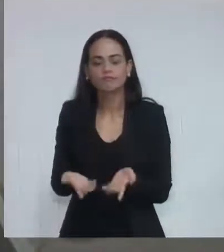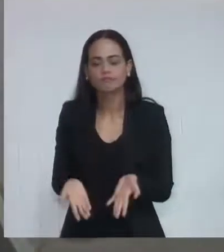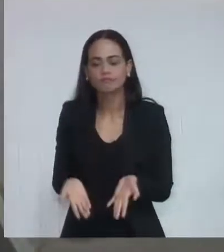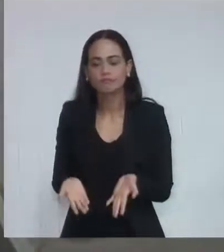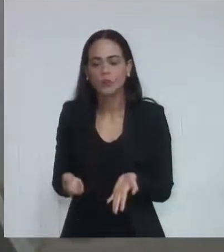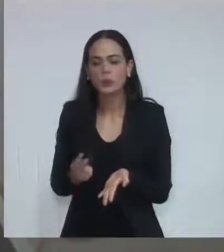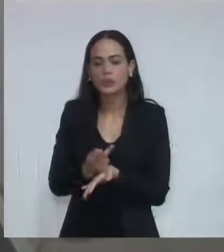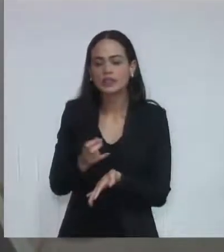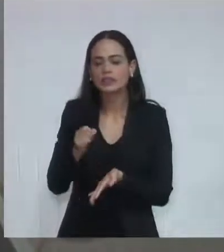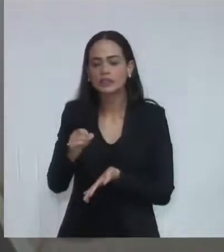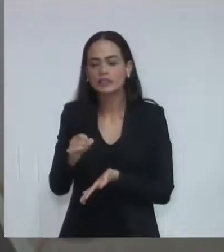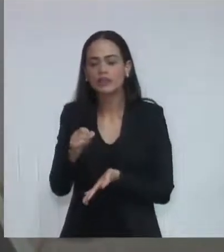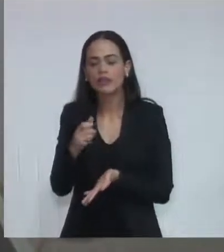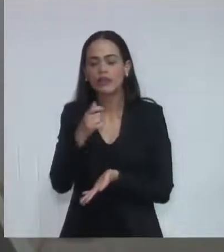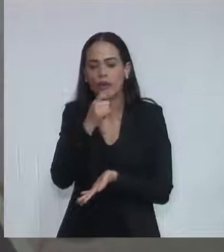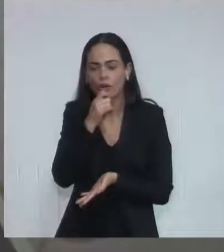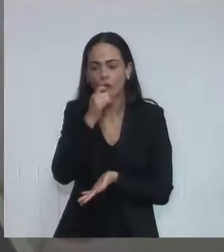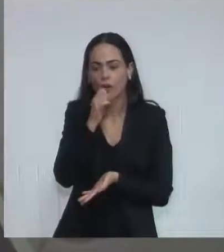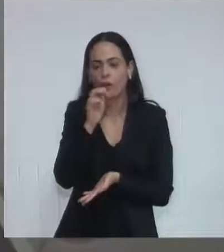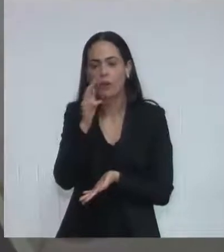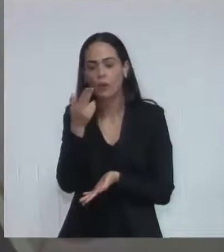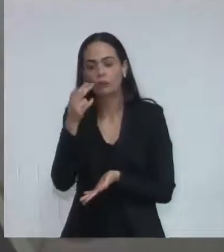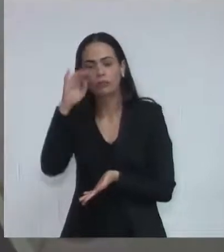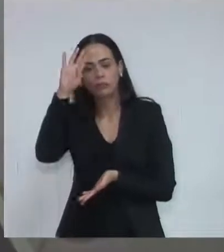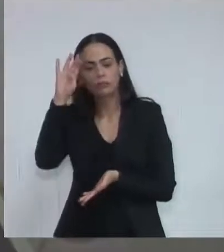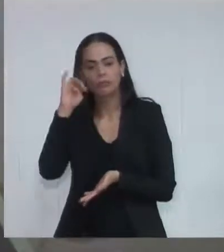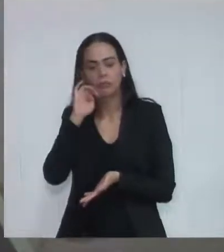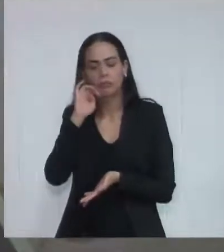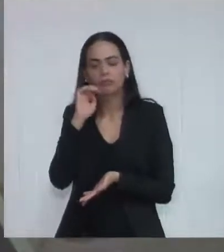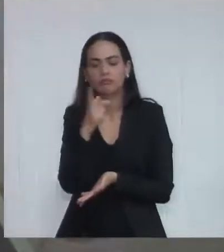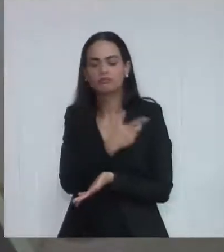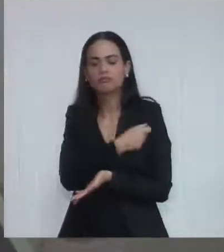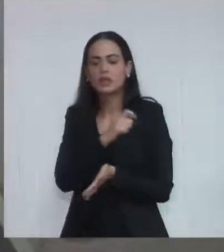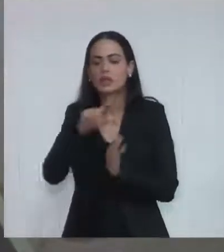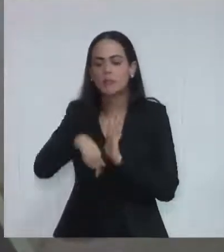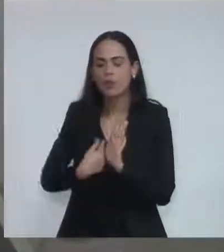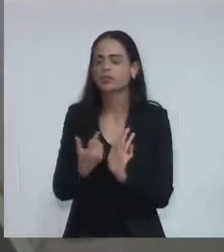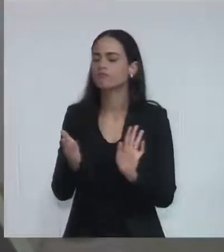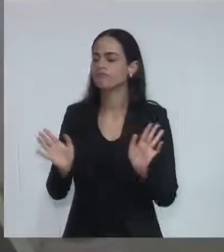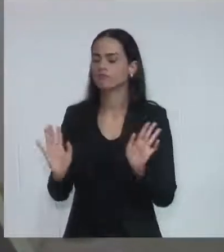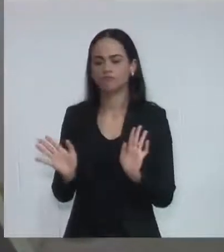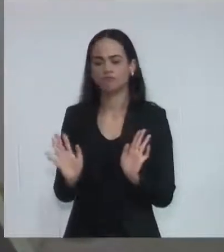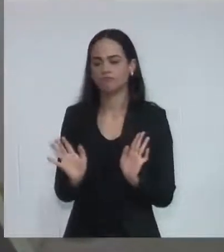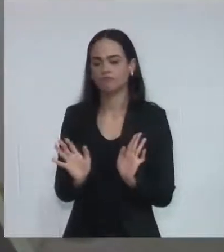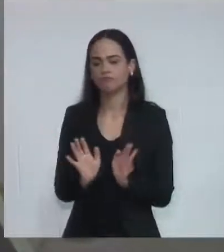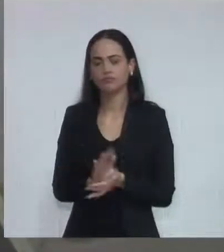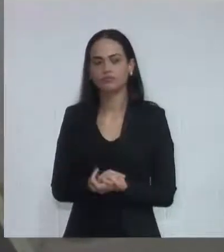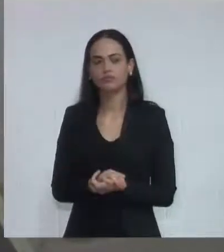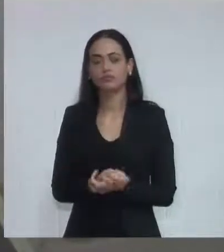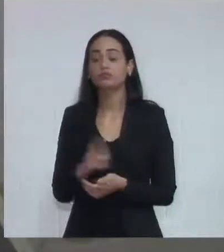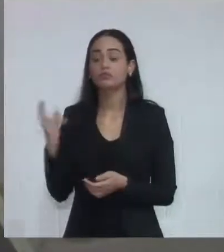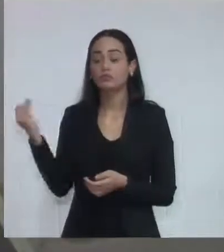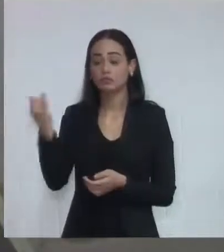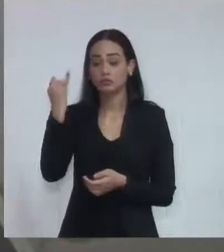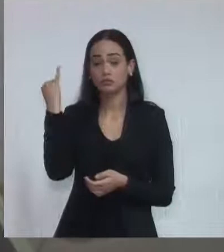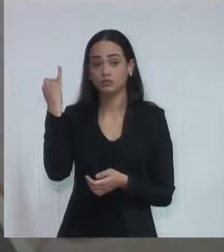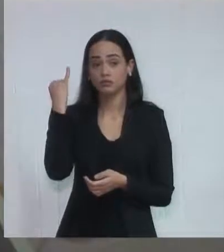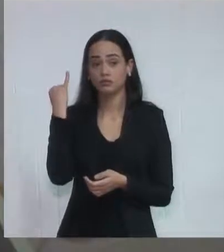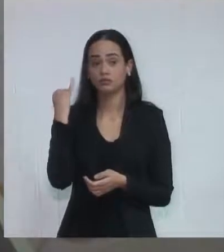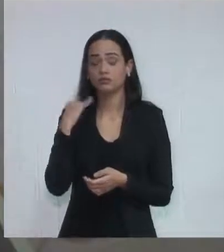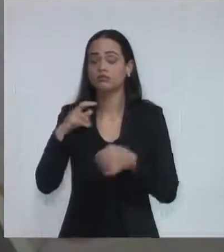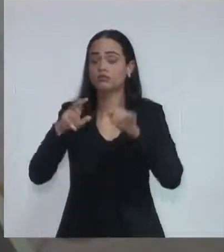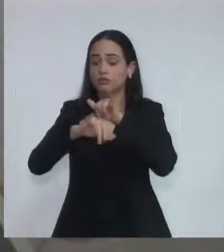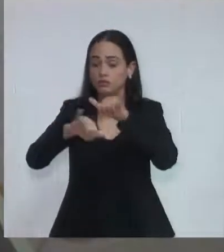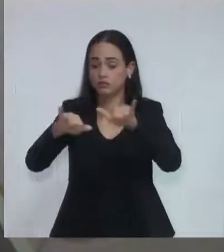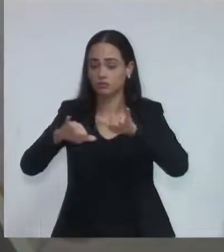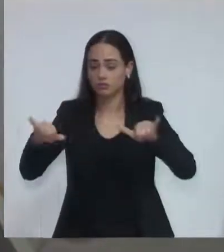Secretaria de Saúde, e disseram que não tem problema nenhum. Então, essa moção aqui é oportuno para lembrarmos a toda a sociedade que se faz